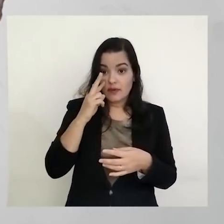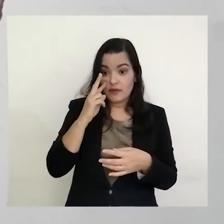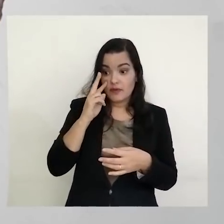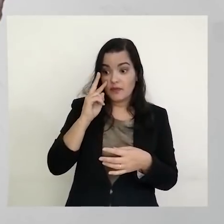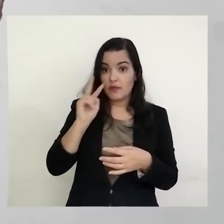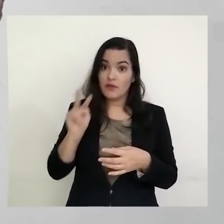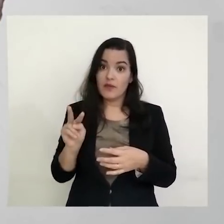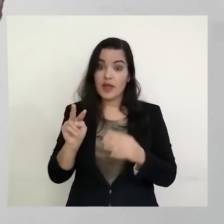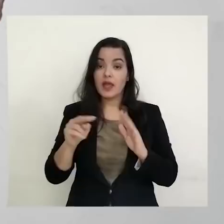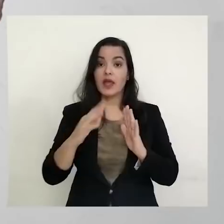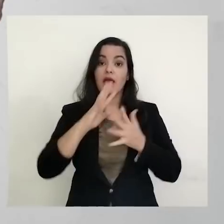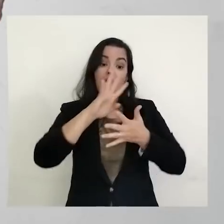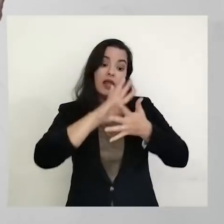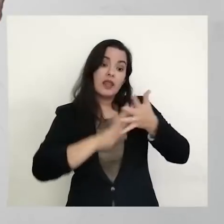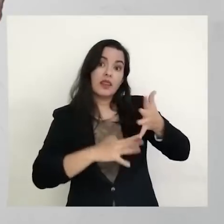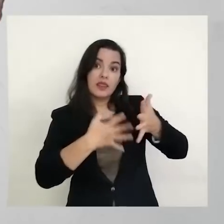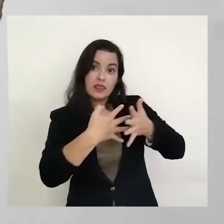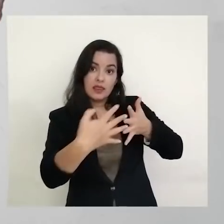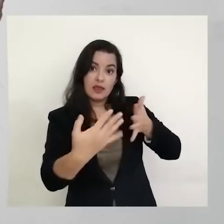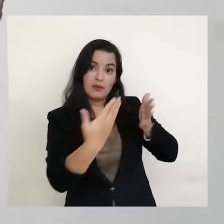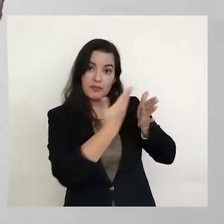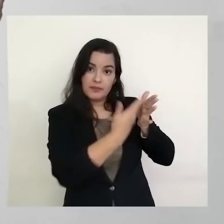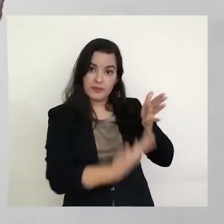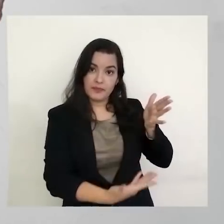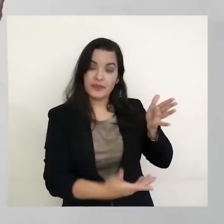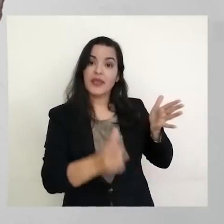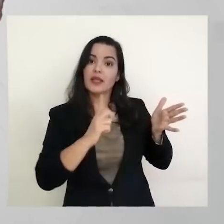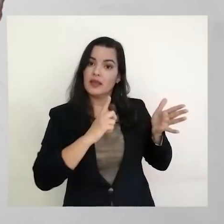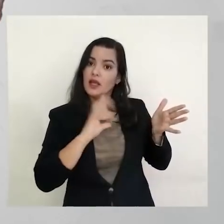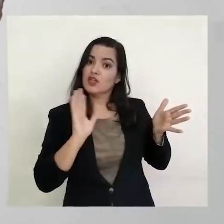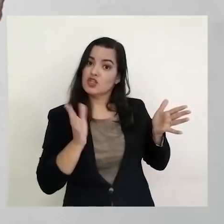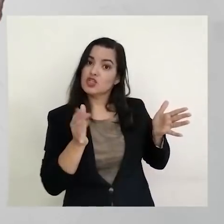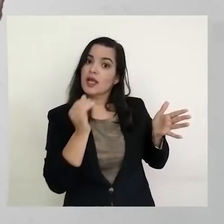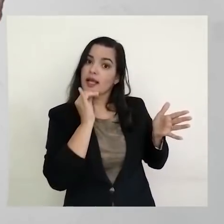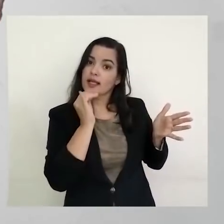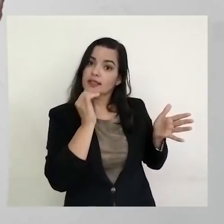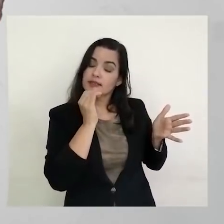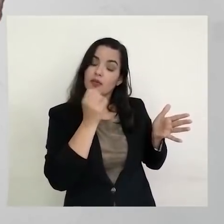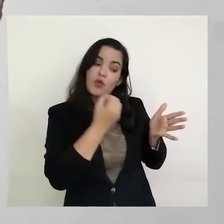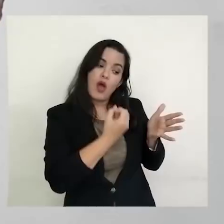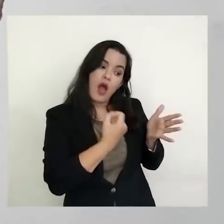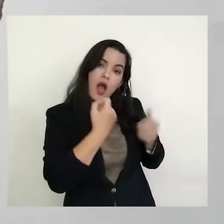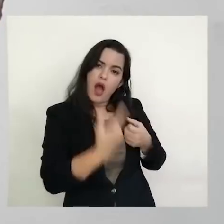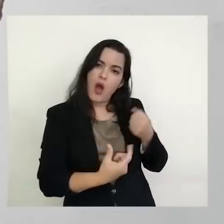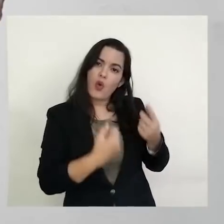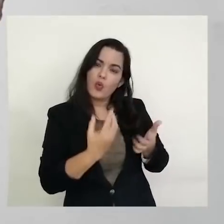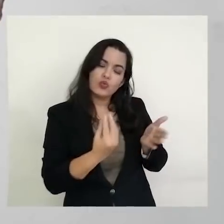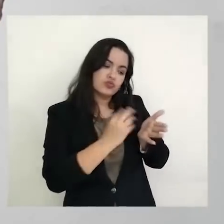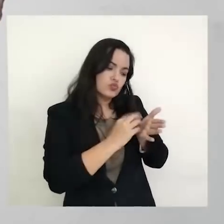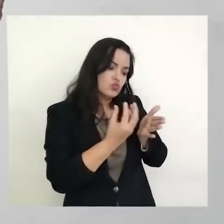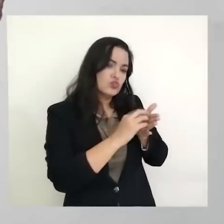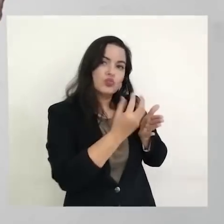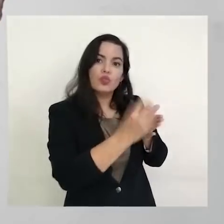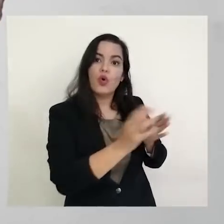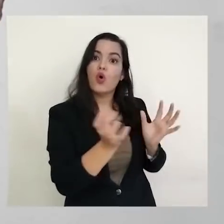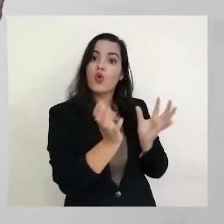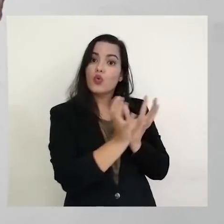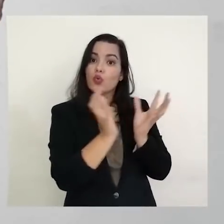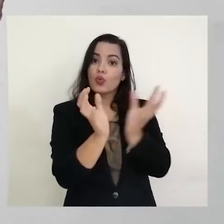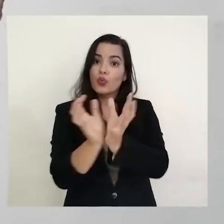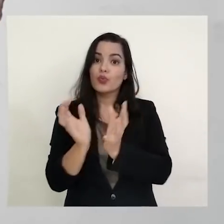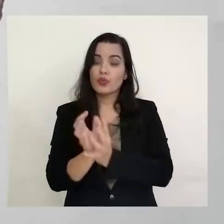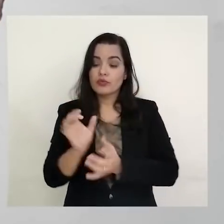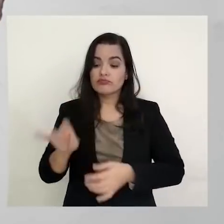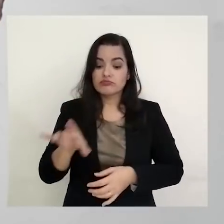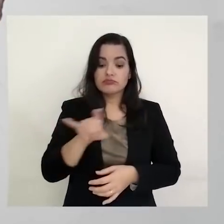olhar para essa tabela, você já tem aí alguns exemplos, apenas alguns exemplos, tá bom? De